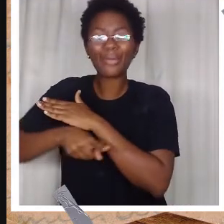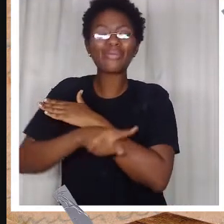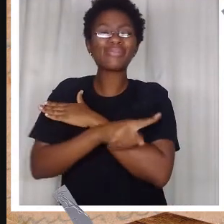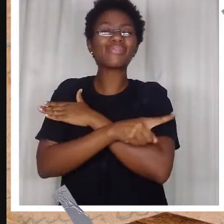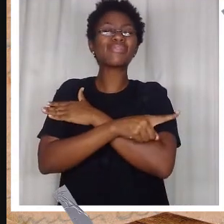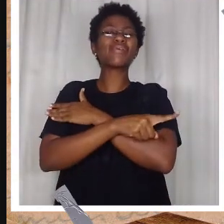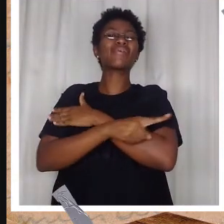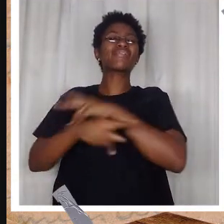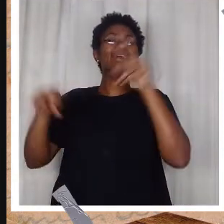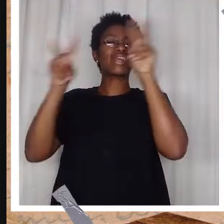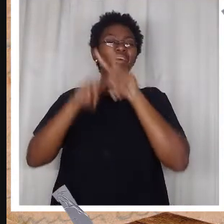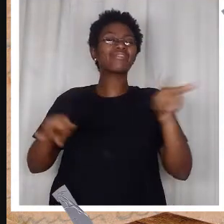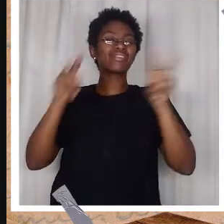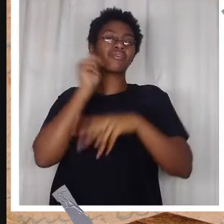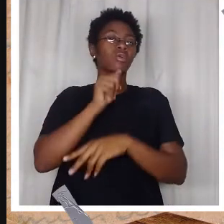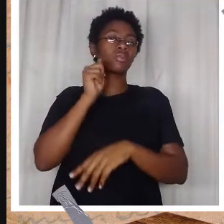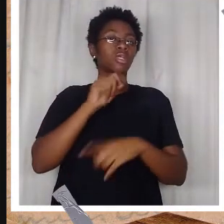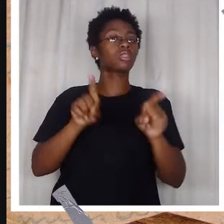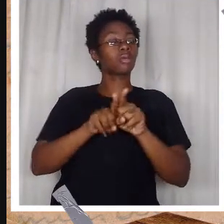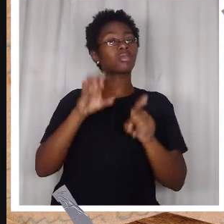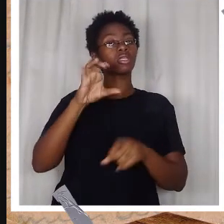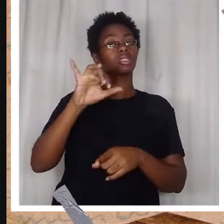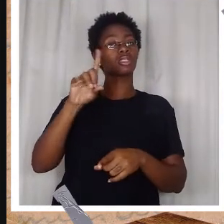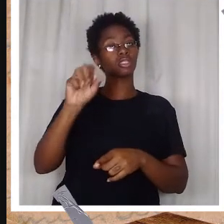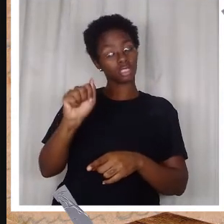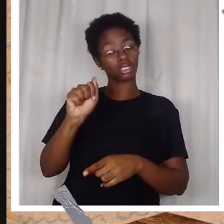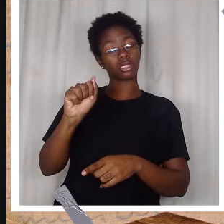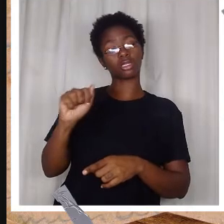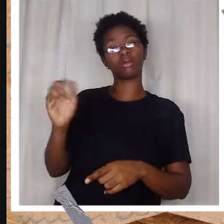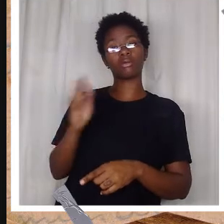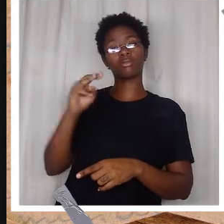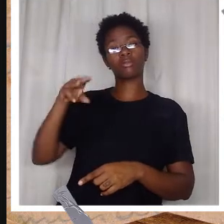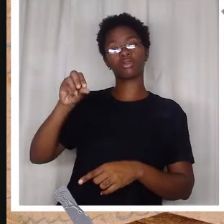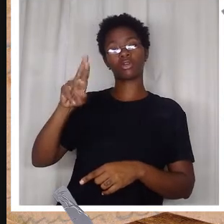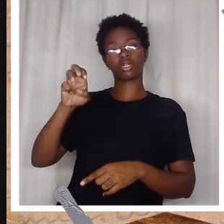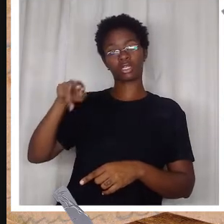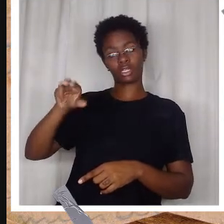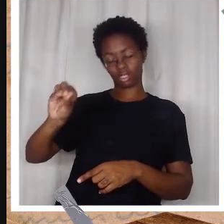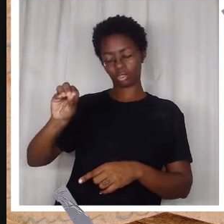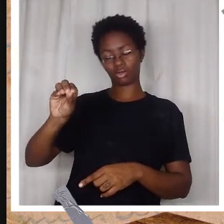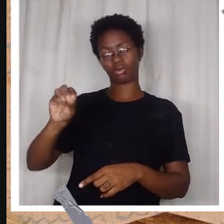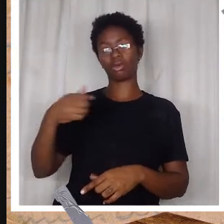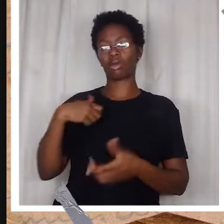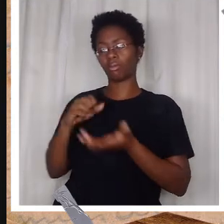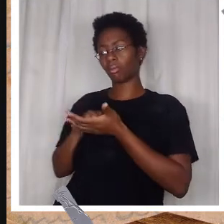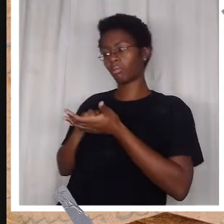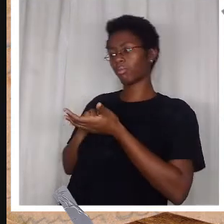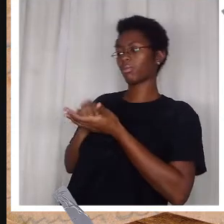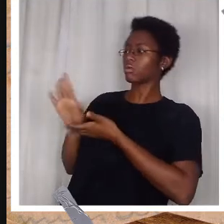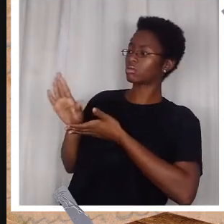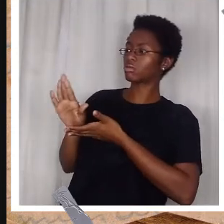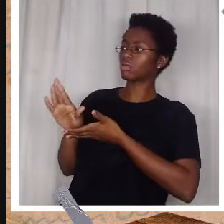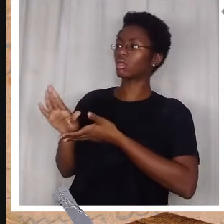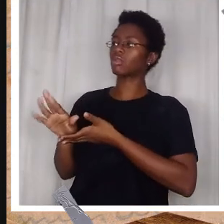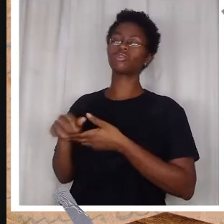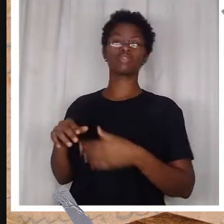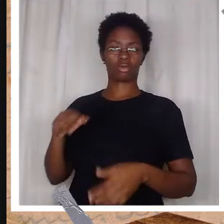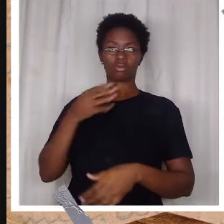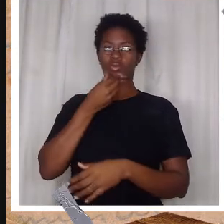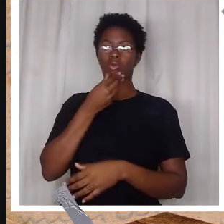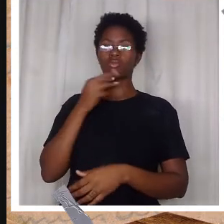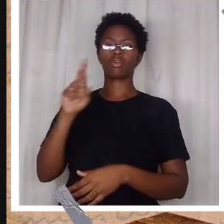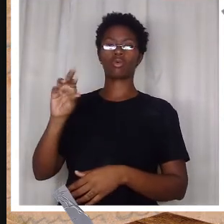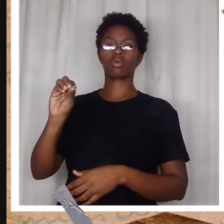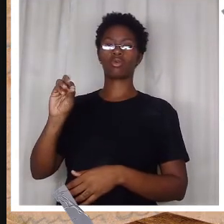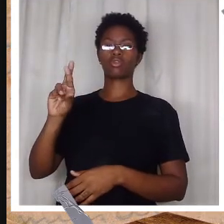depois Cida Moreno, que foi uma indicação do Rodrigo França. Eu mandei uma mensagem para ele e falei: Rodrigo, me manda uma lista